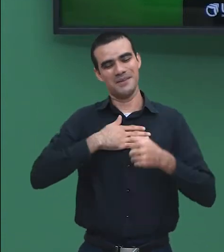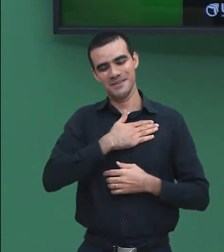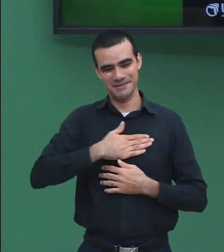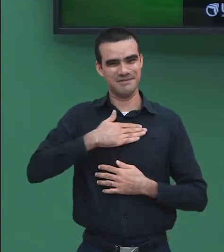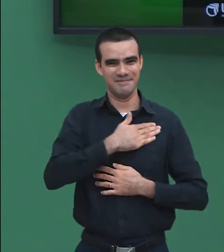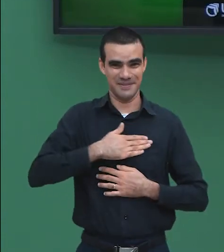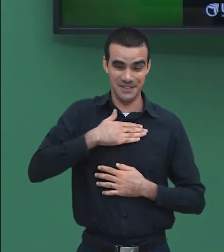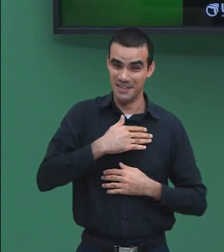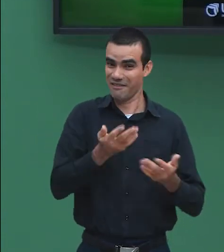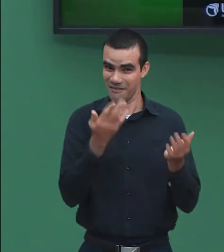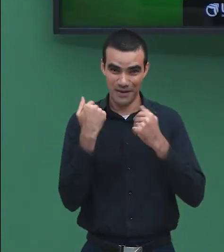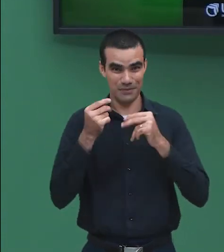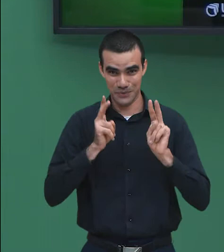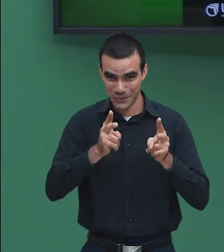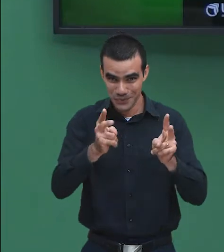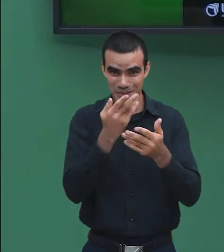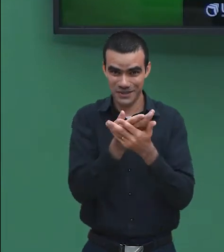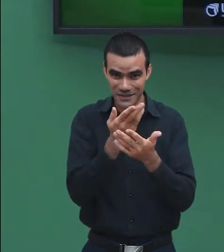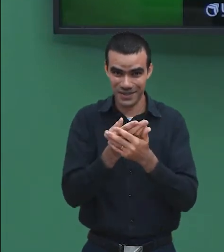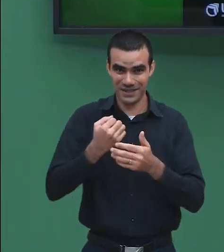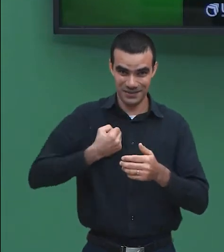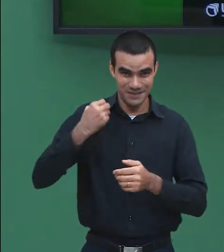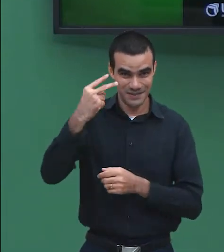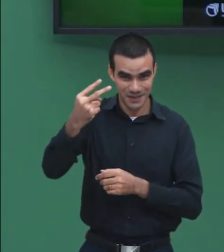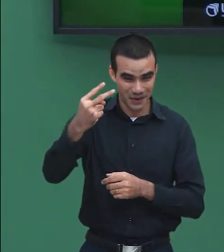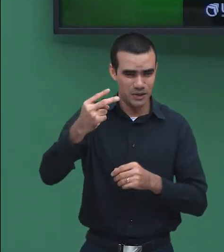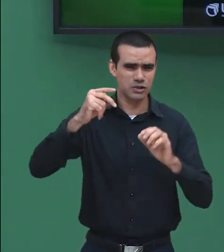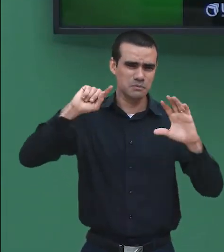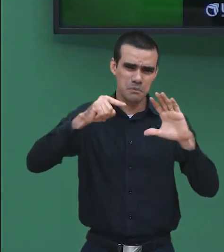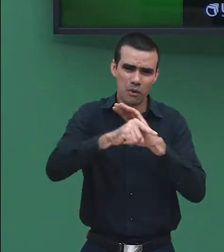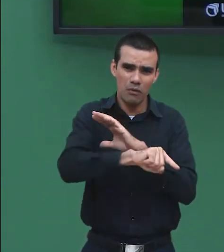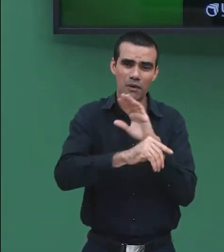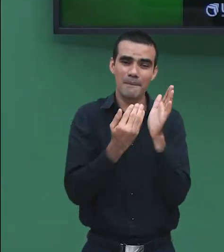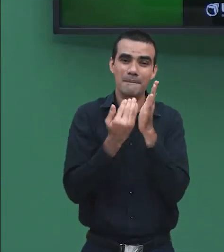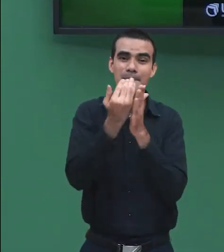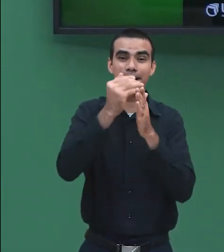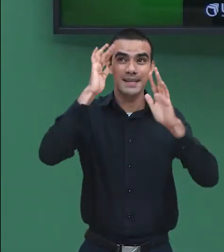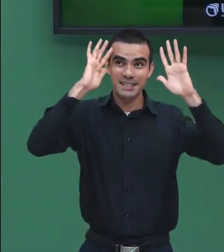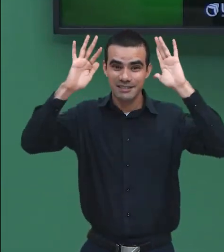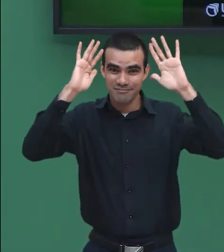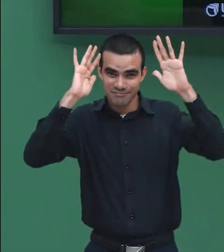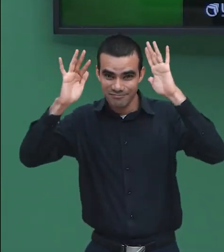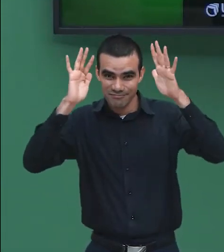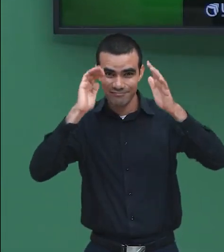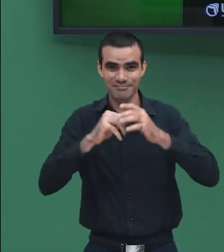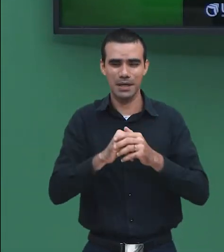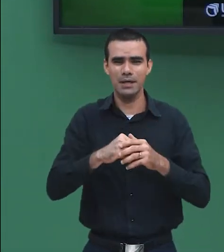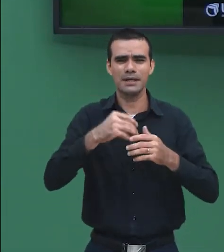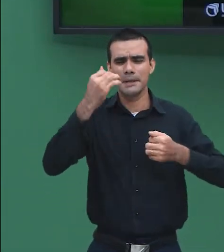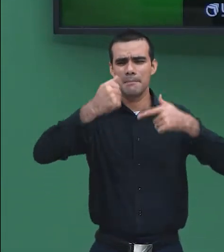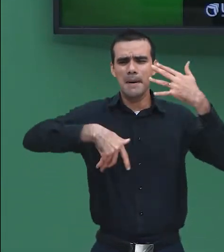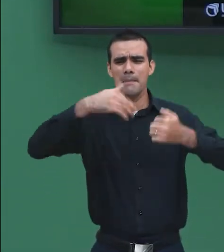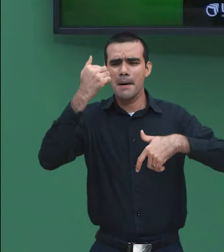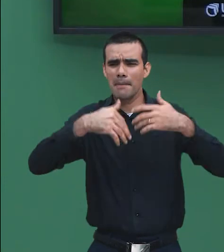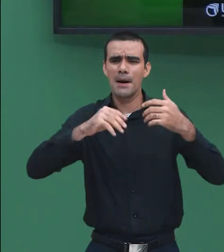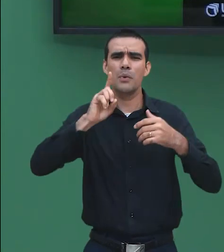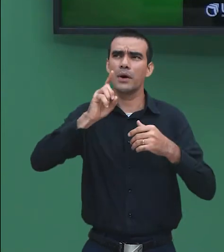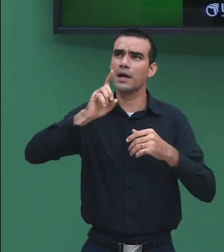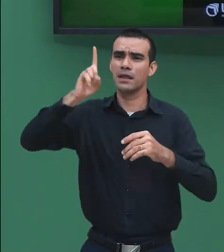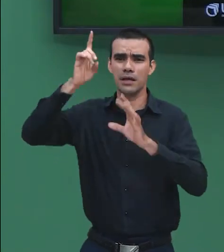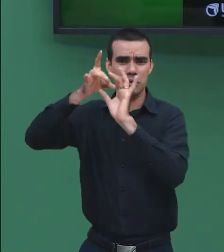lá? Vamos continuar estudando esse segundo bloco, aprofundando, refletindo esse segundo bloco. Nós estamos falando sobre